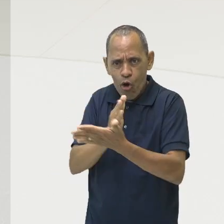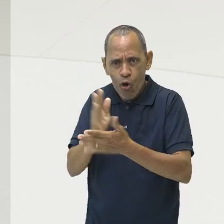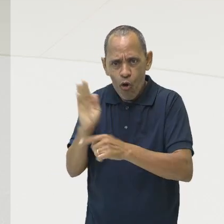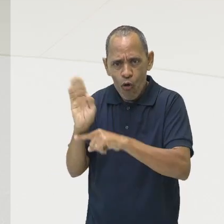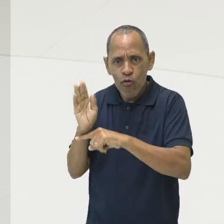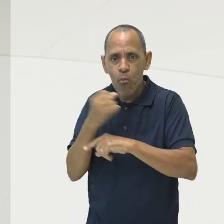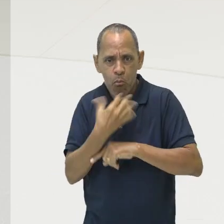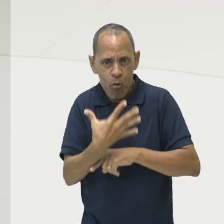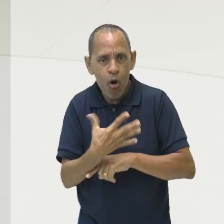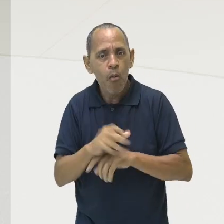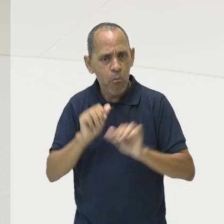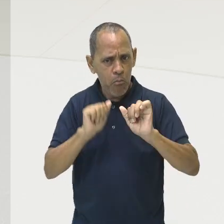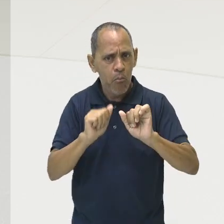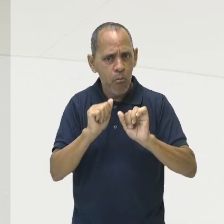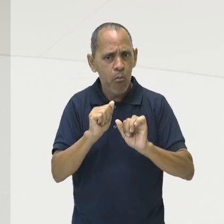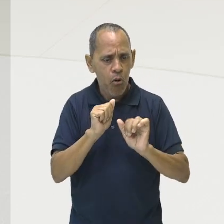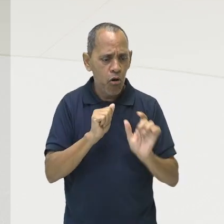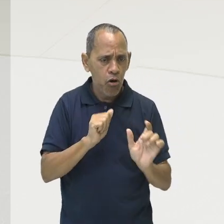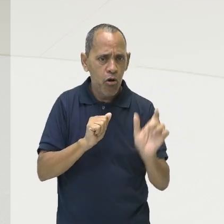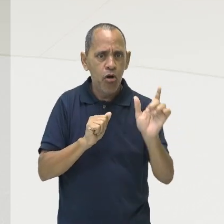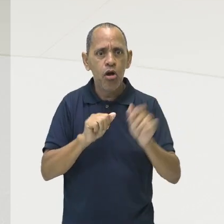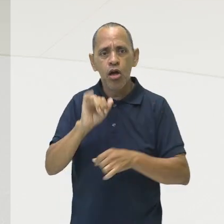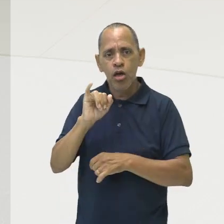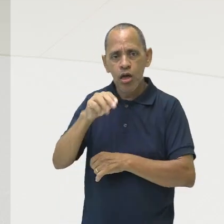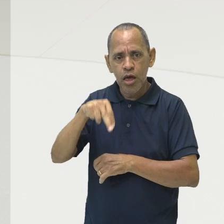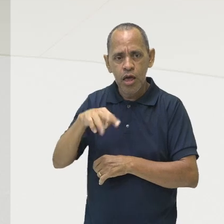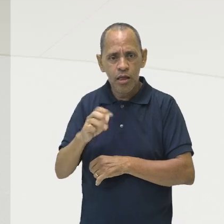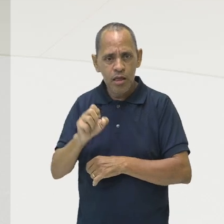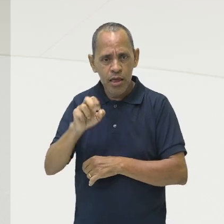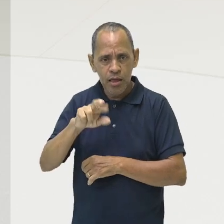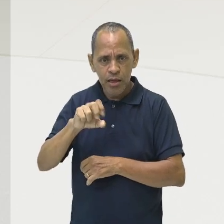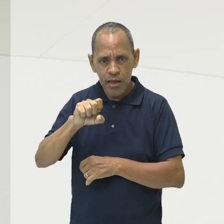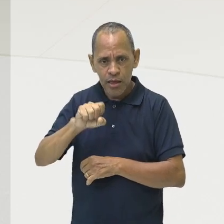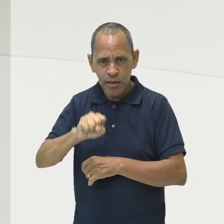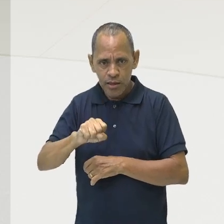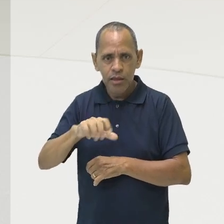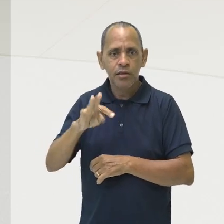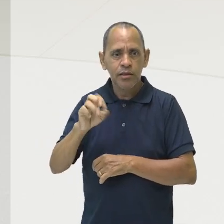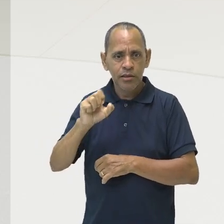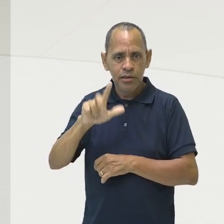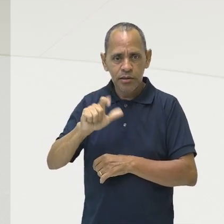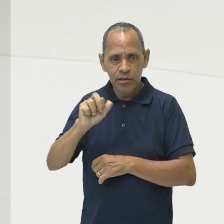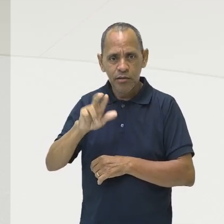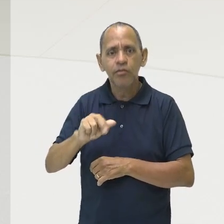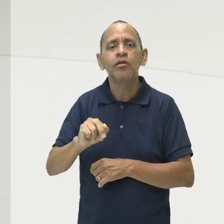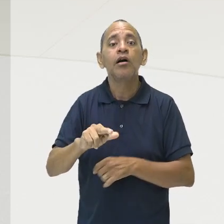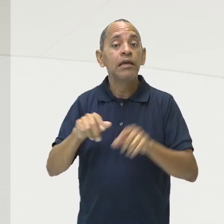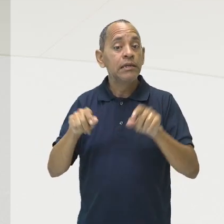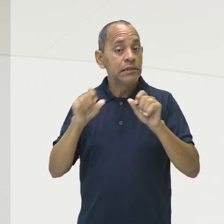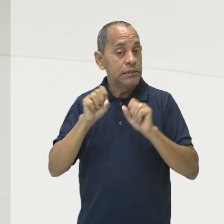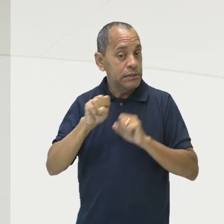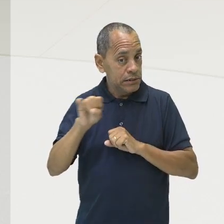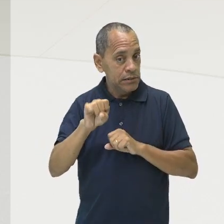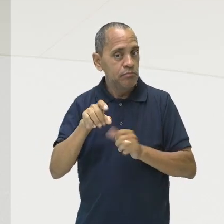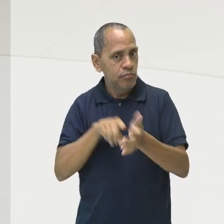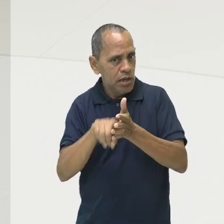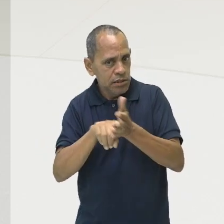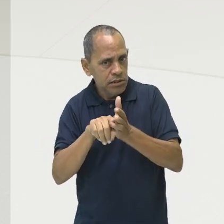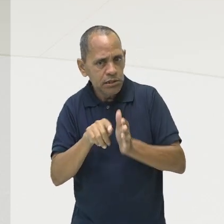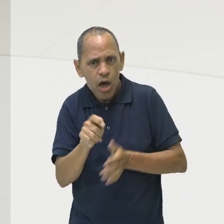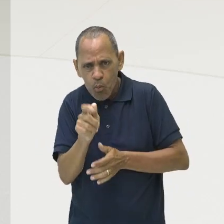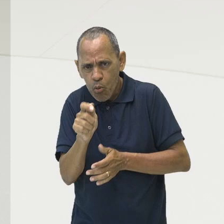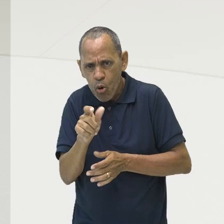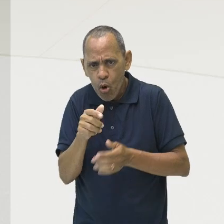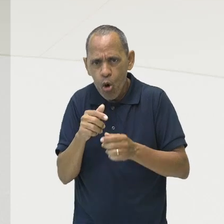Interestelar, certo? Então, a gente viu ali que essa resenha é positiva. De repente, a gente pesquisando um pouco mais, pode identificar ali que